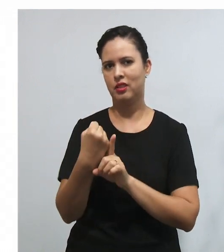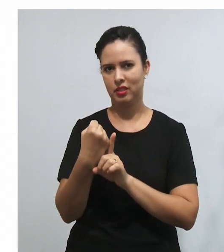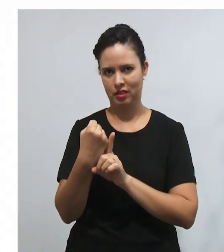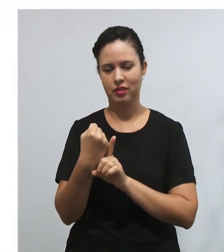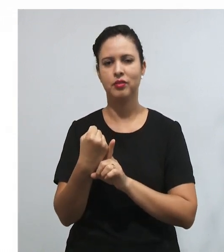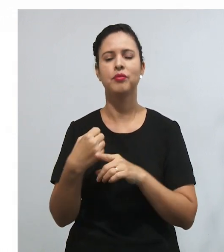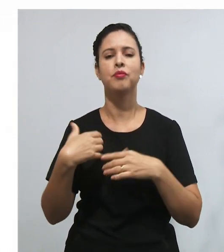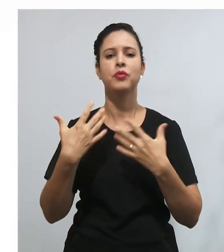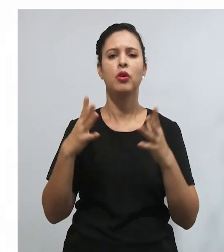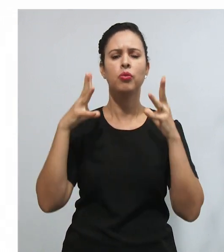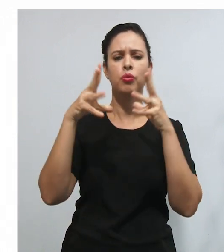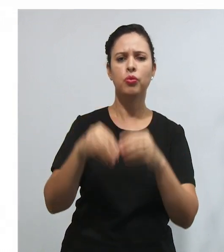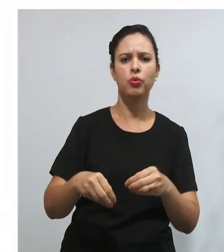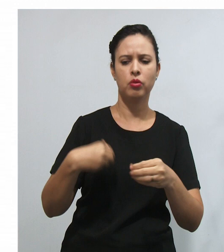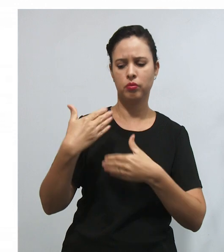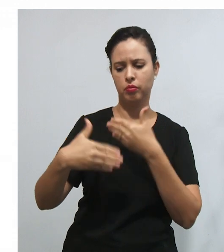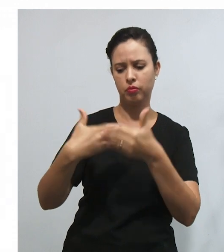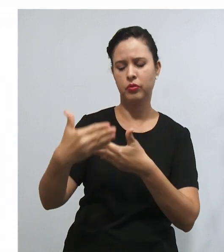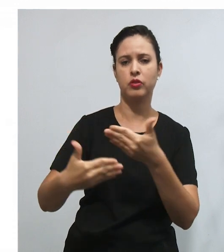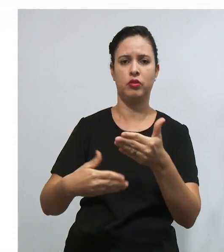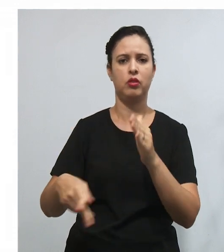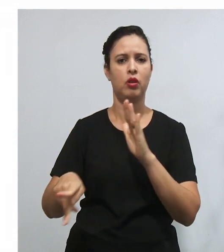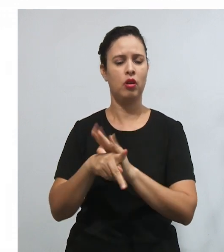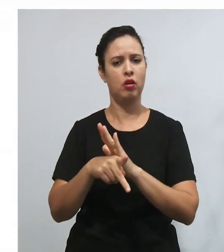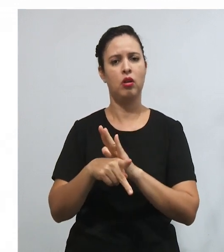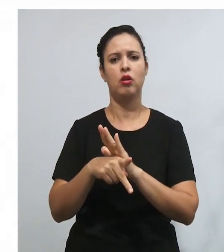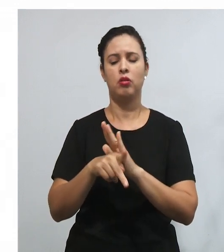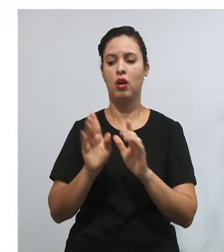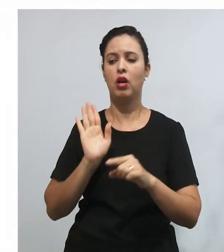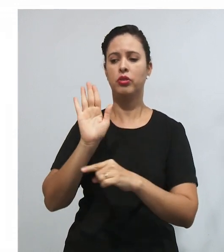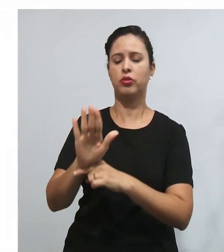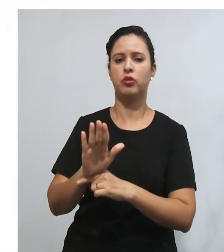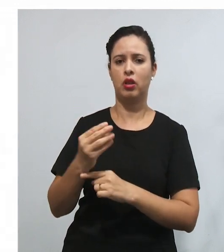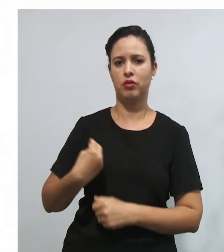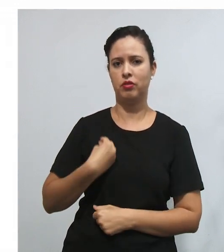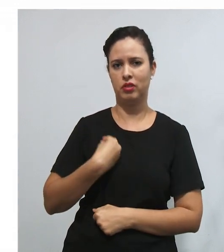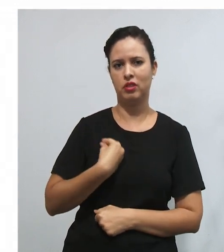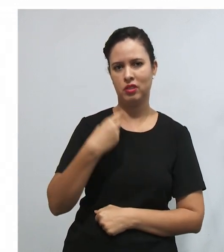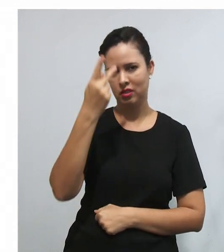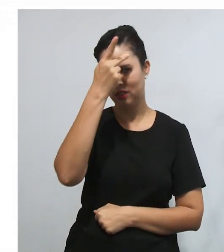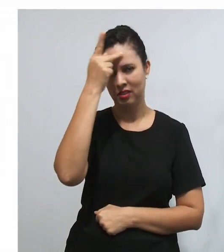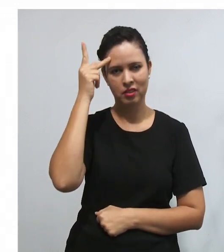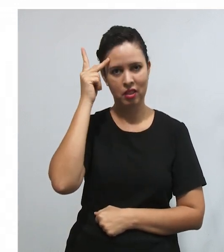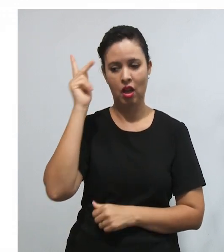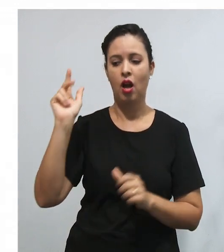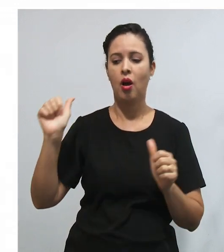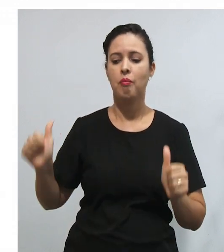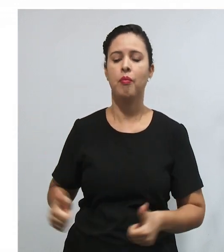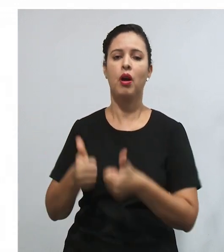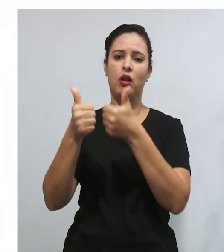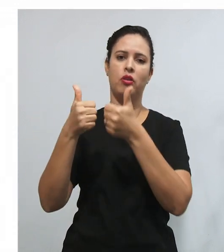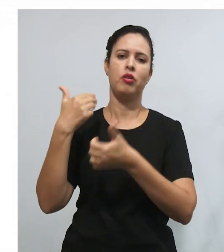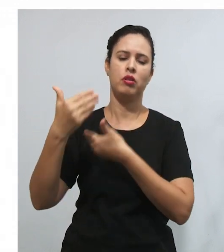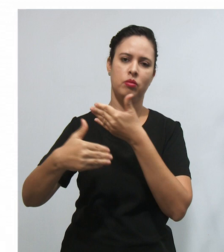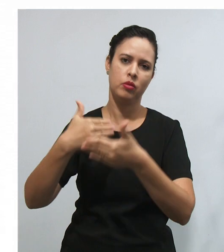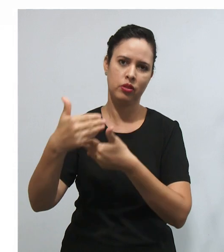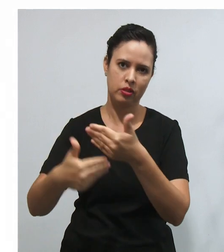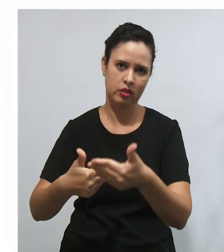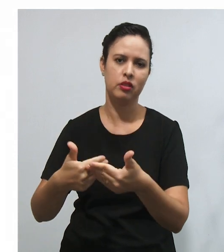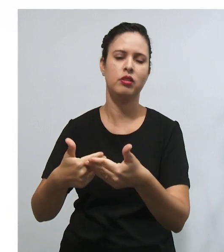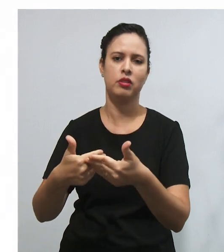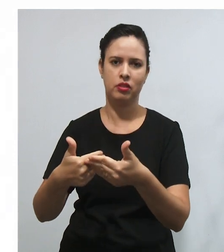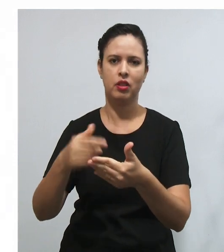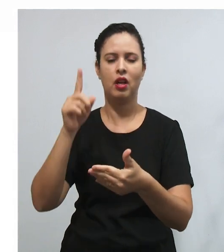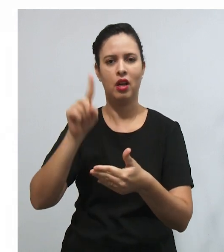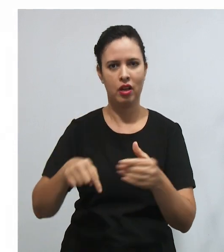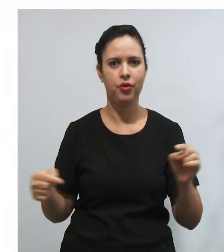Então, tudo aquilo que foi desenvolvido pelo homem para facilitar a vida das pessoas, né, para melhorar os processos, a gente pode definir